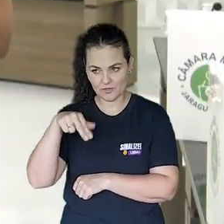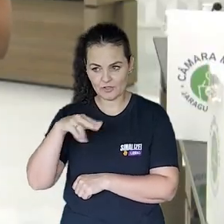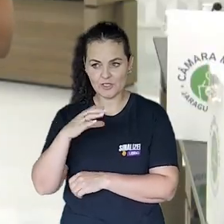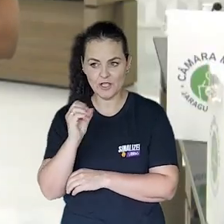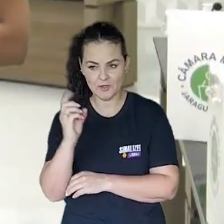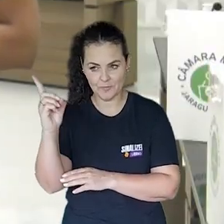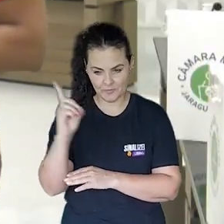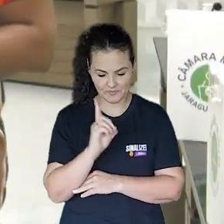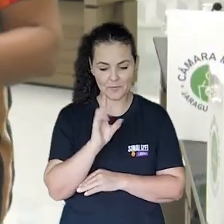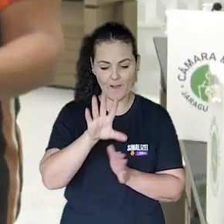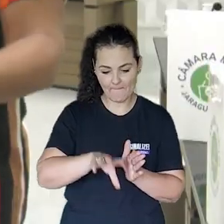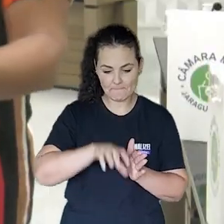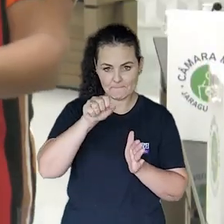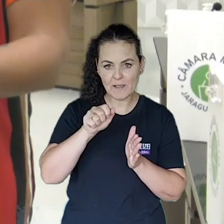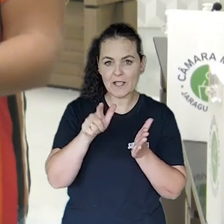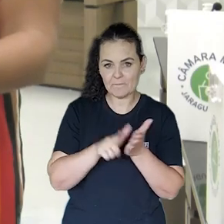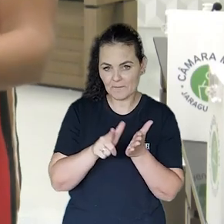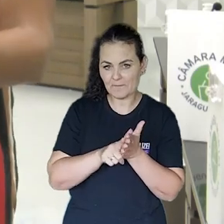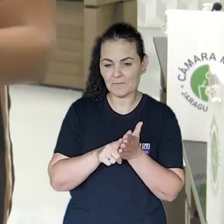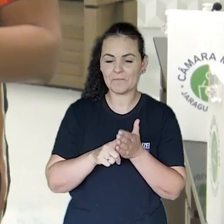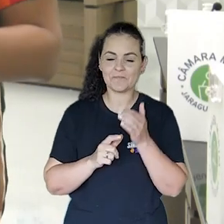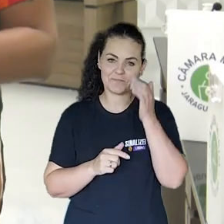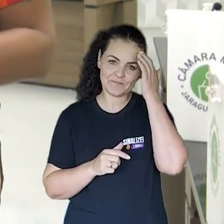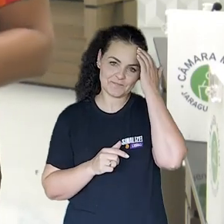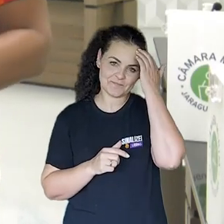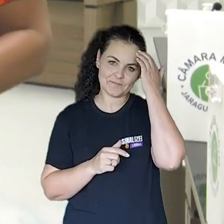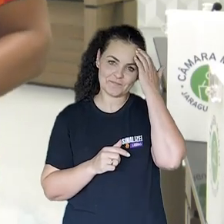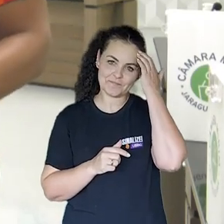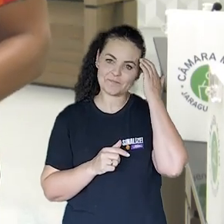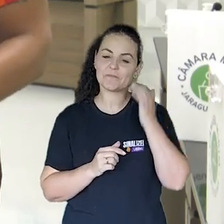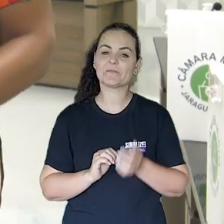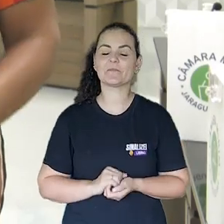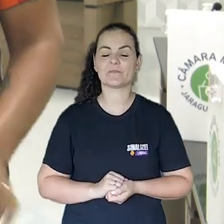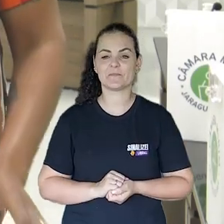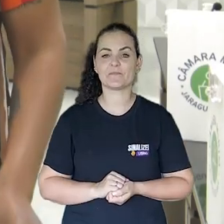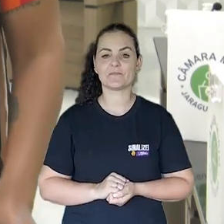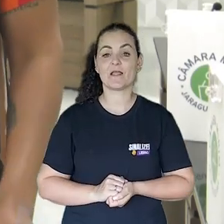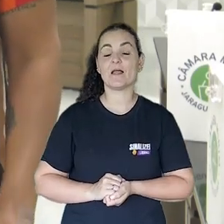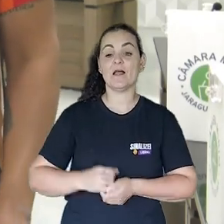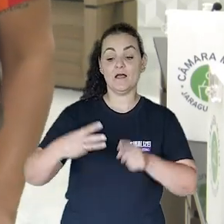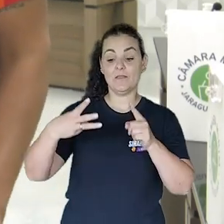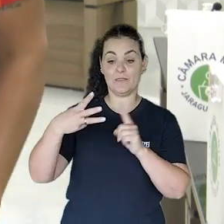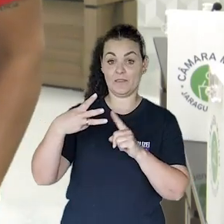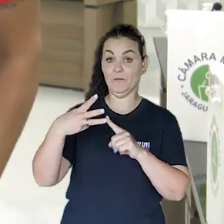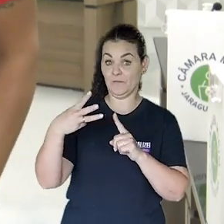Então, a terceira escola de rede estadual que vai participar do programa Vereador Mirim no ano de